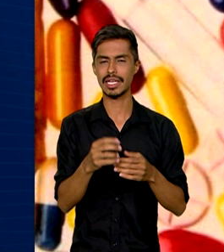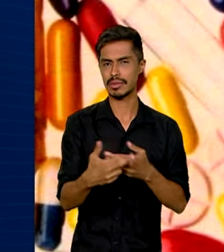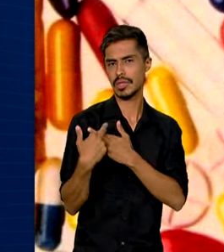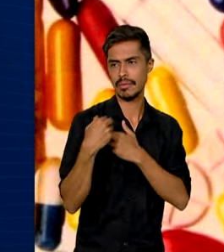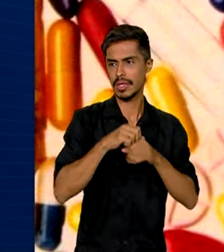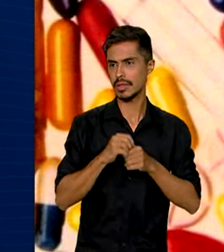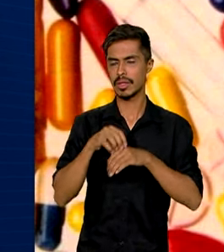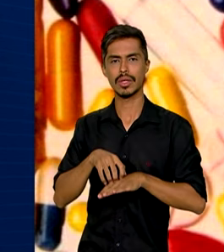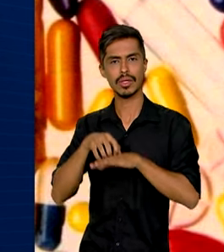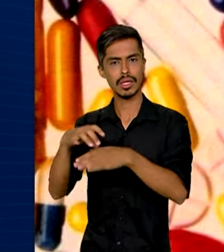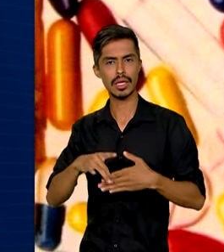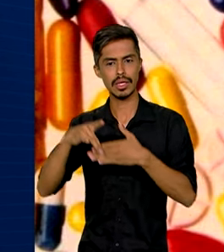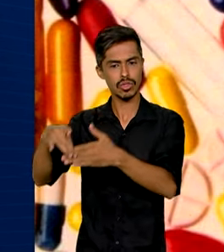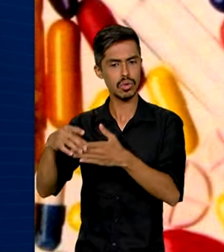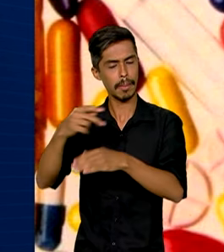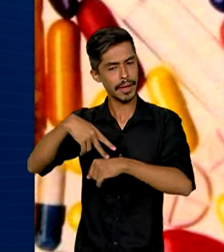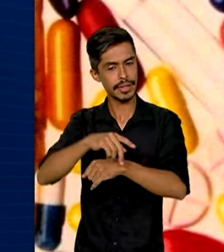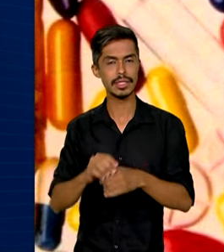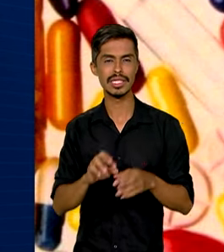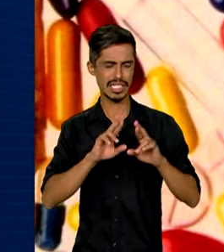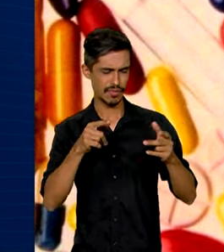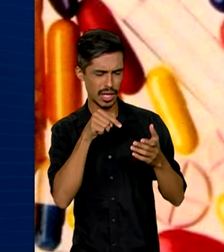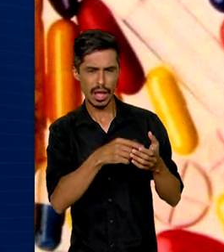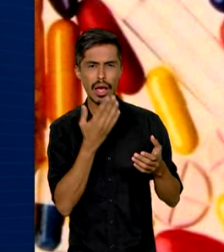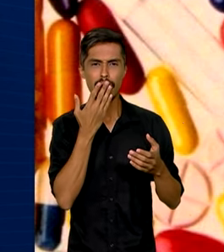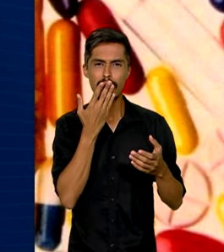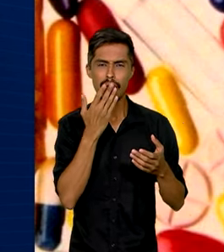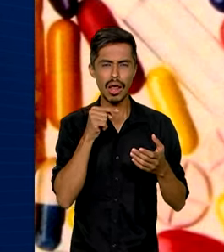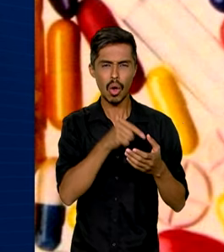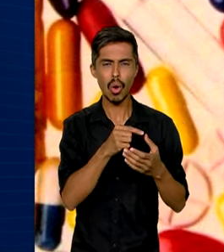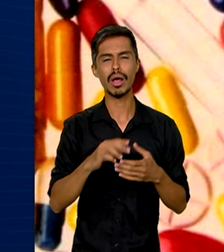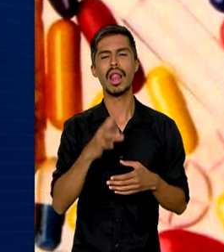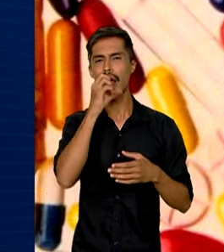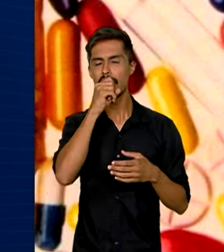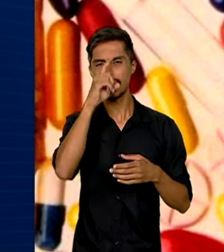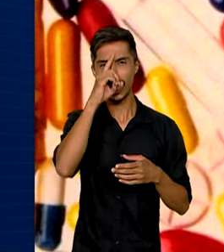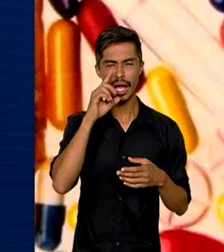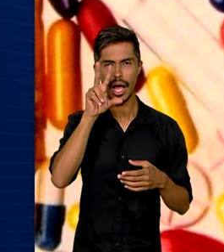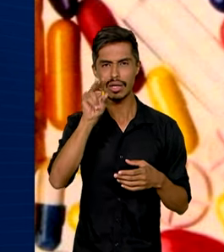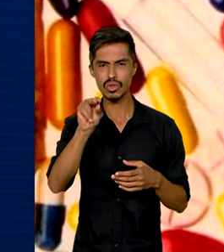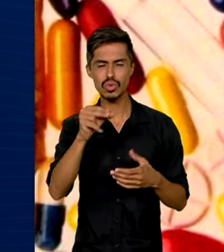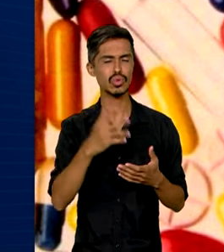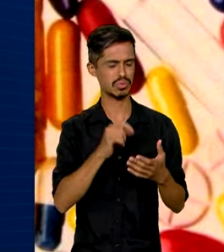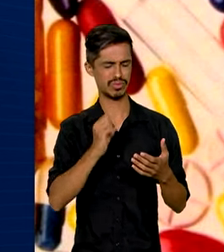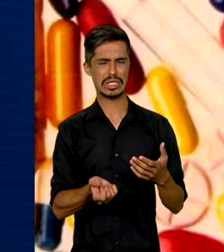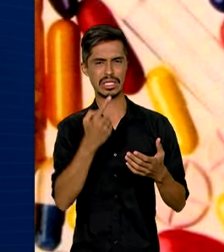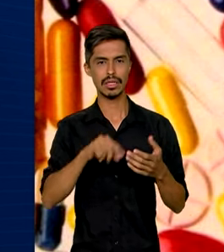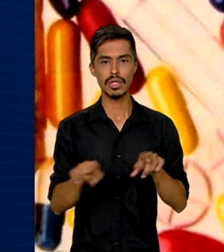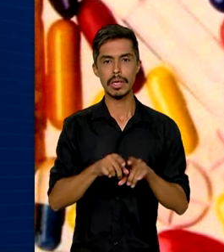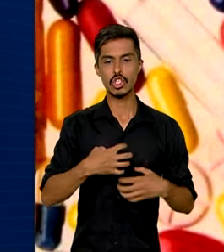distribuição do produto no país diferença na cor da faixa laranja e azul da embalagem formatação das